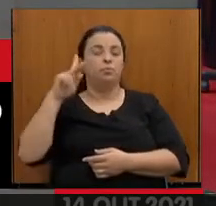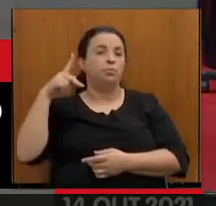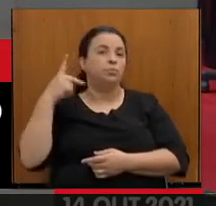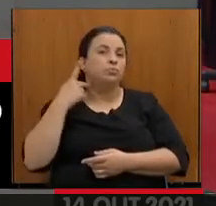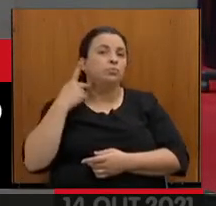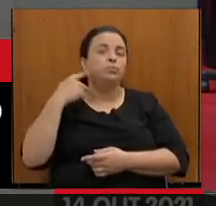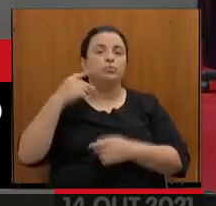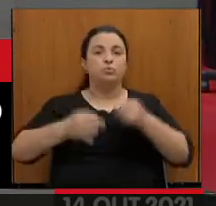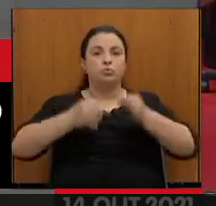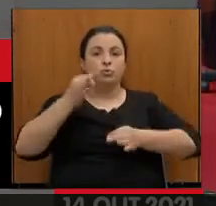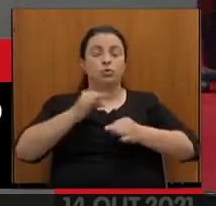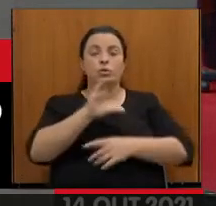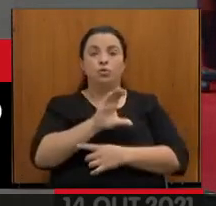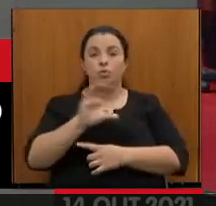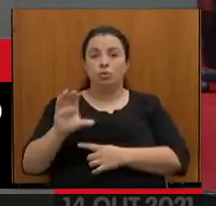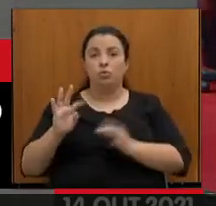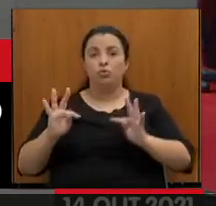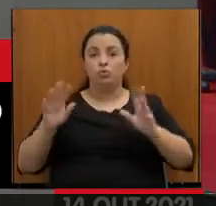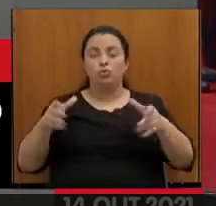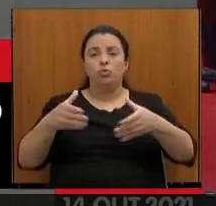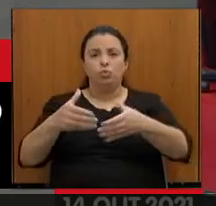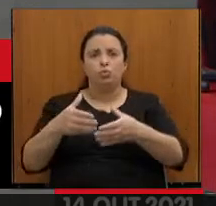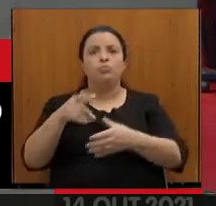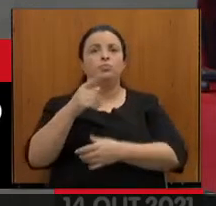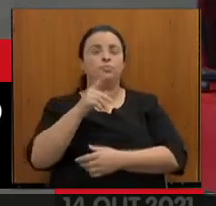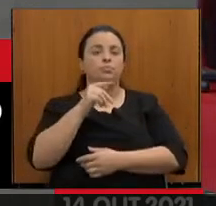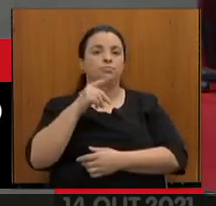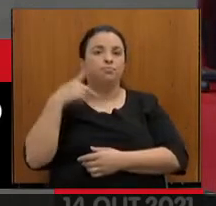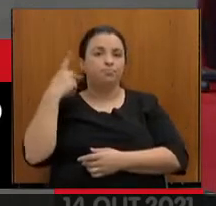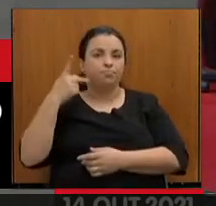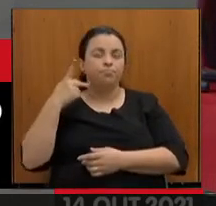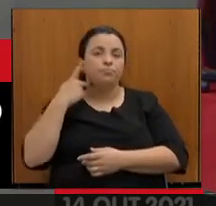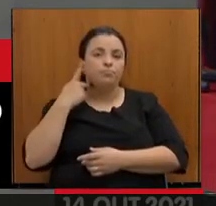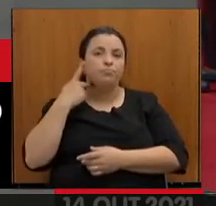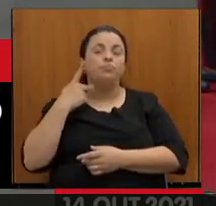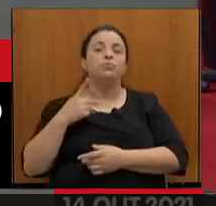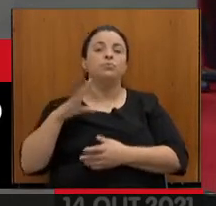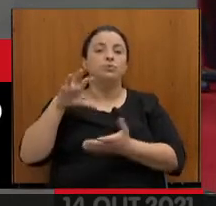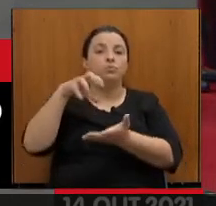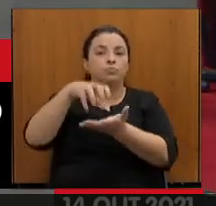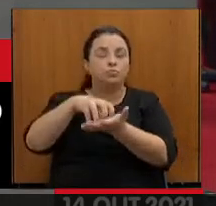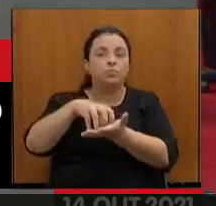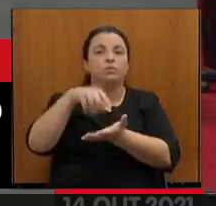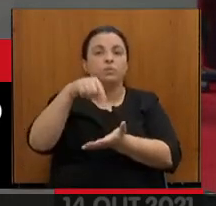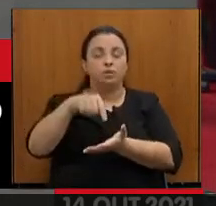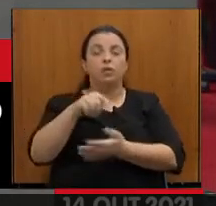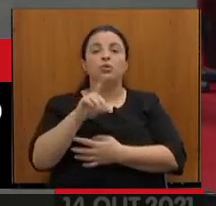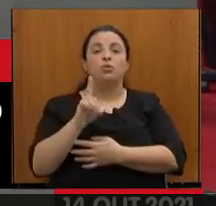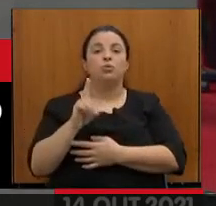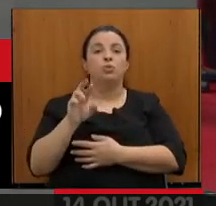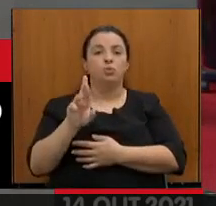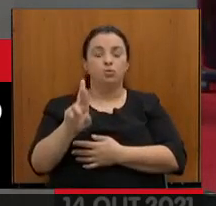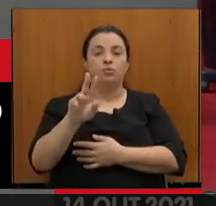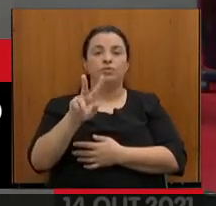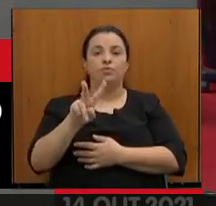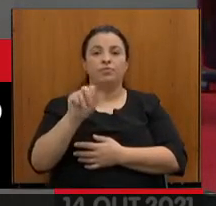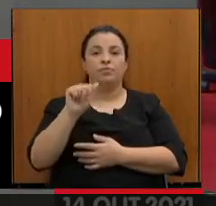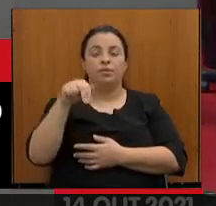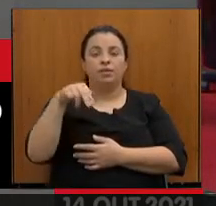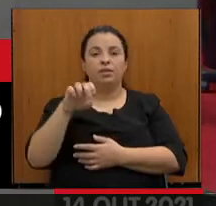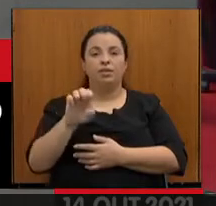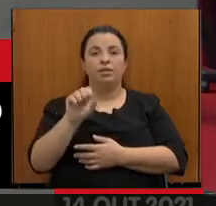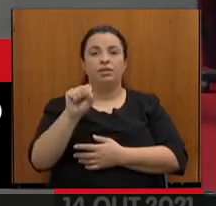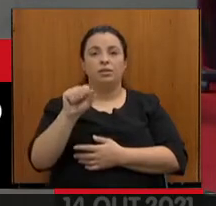das promotorias de justiça de defesa da saúde da macro-região centro, doutora Vanessa Campolina